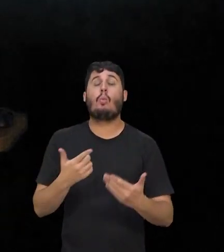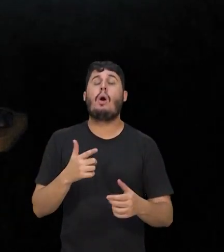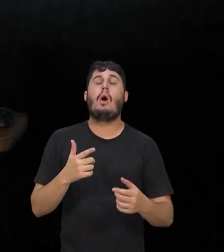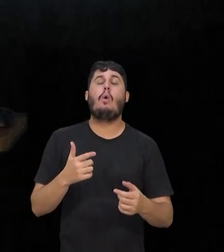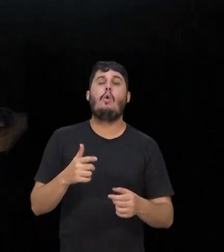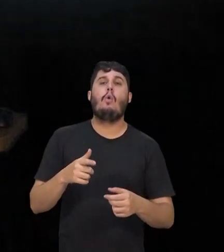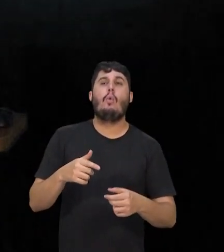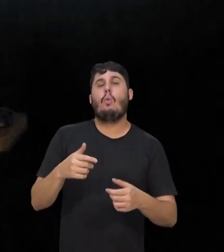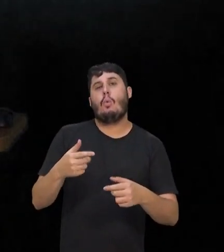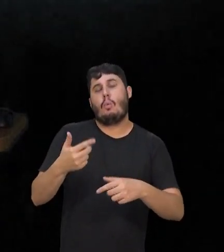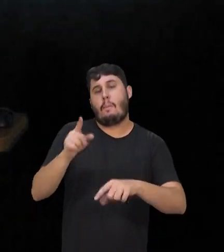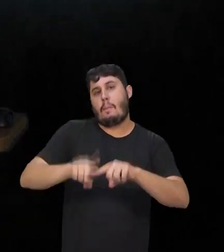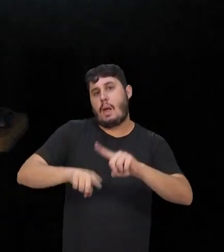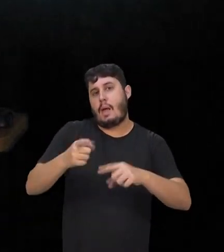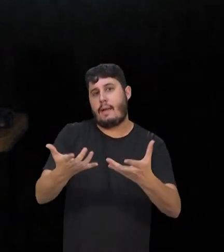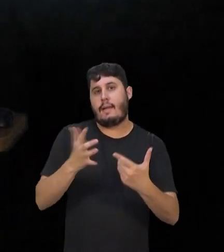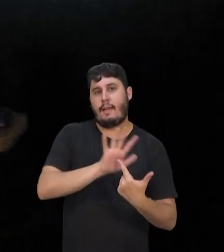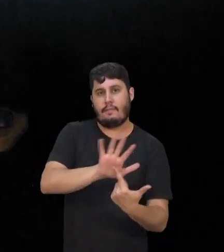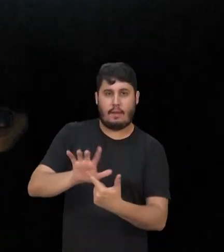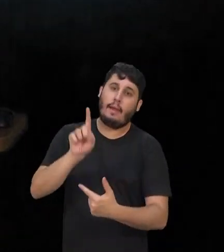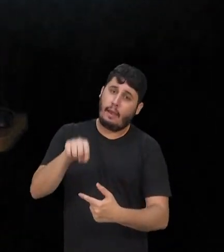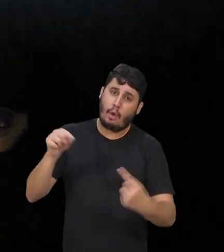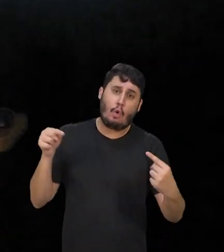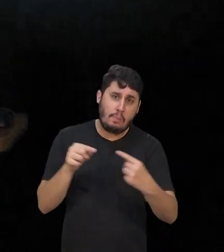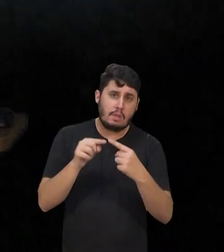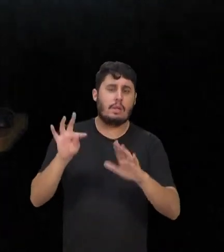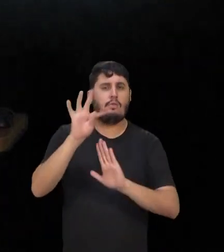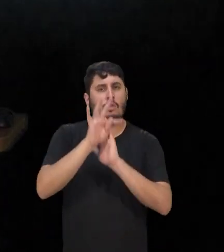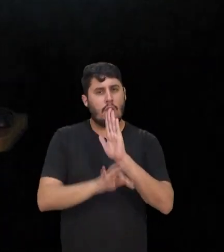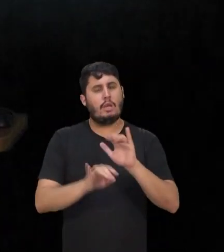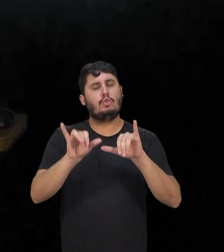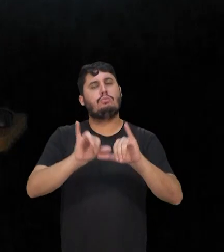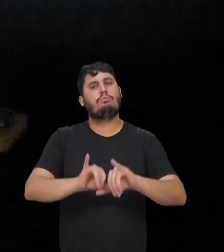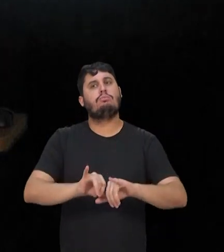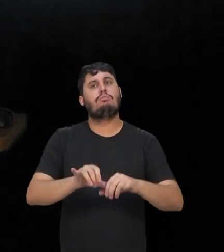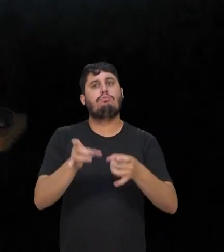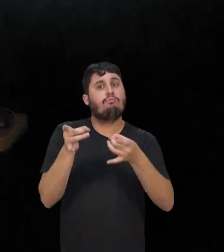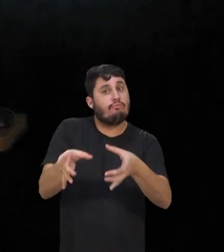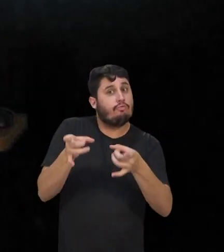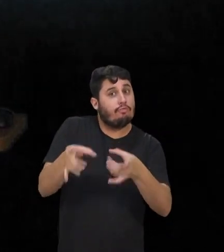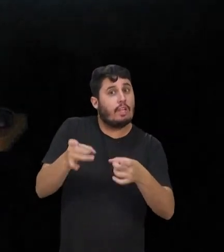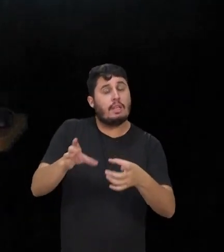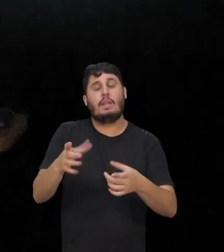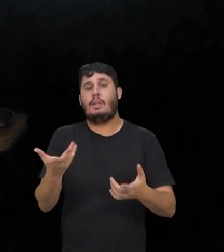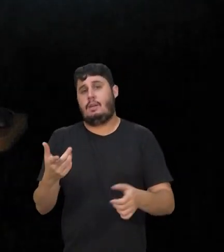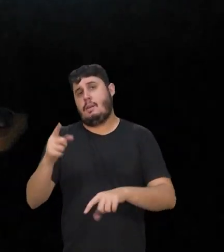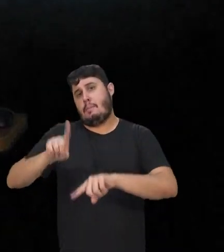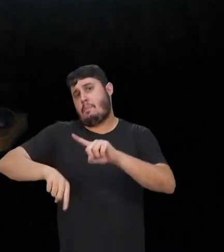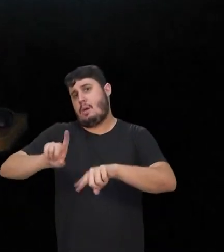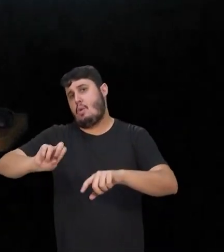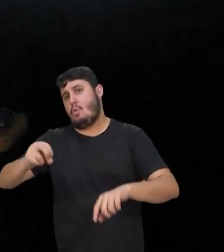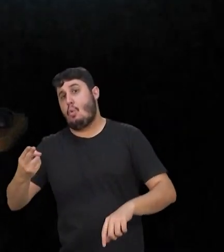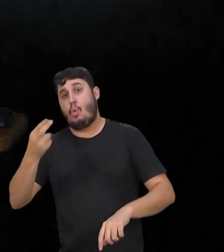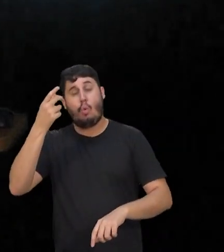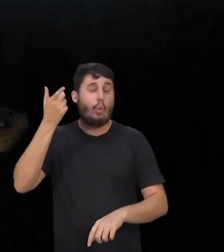vender. Ora, é essa a função de um texto publicitário: vender o produto ou a ideia para aquele